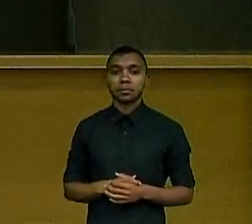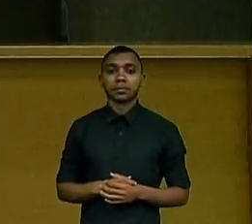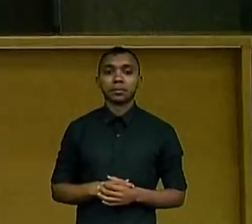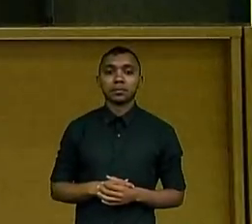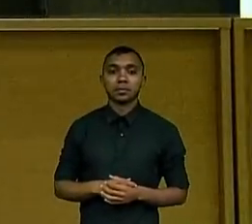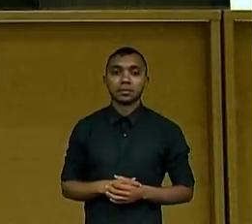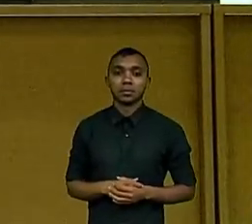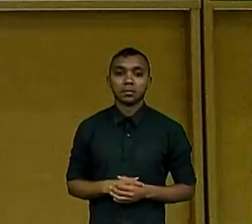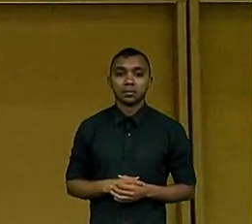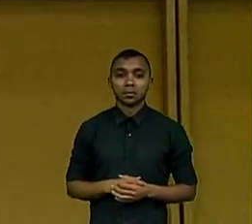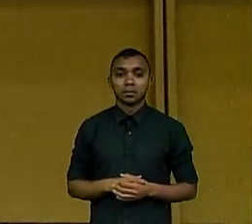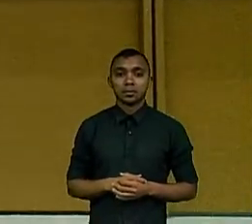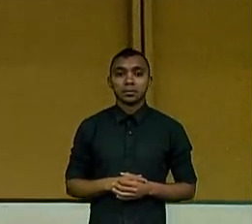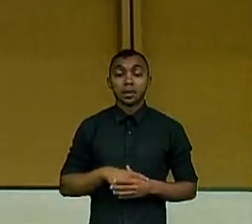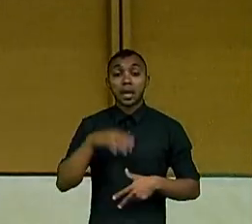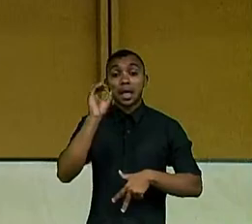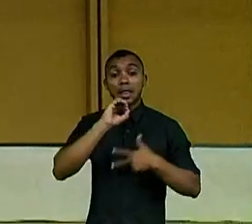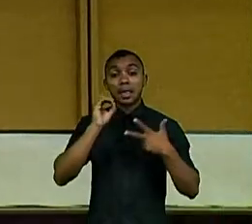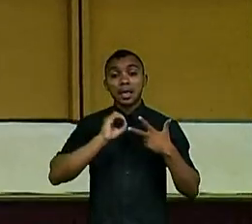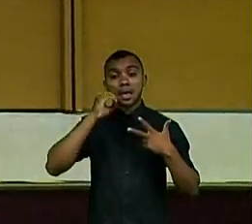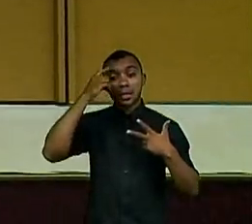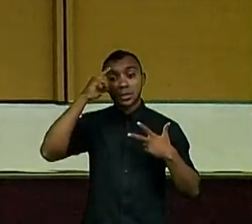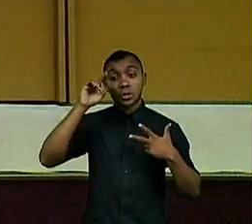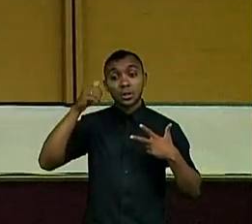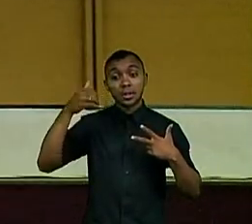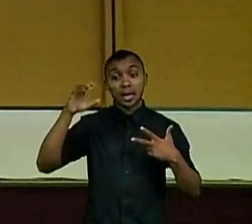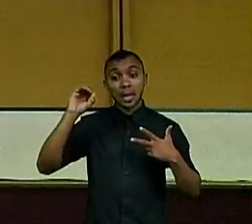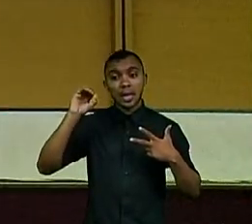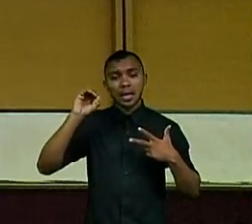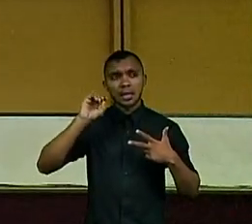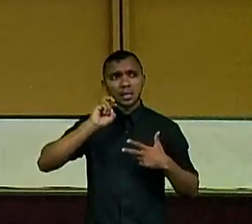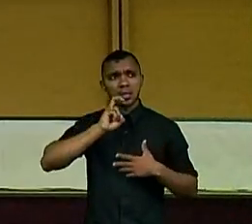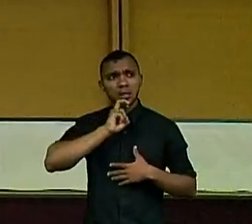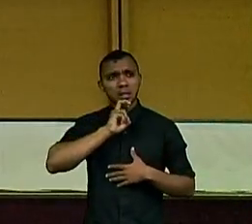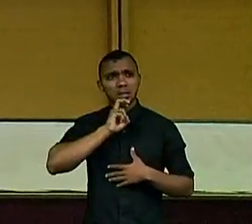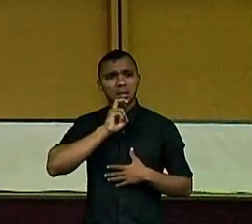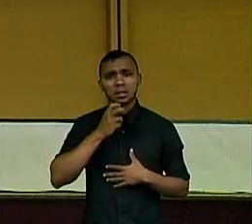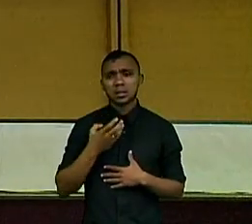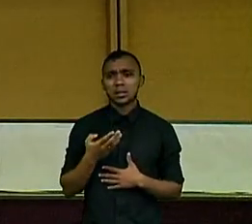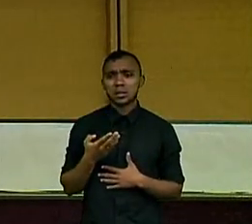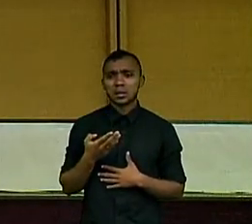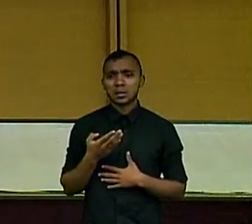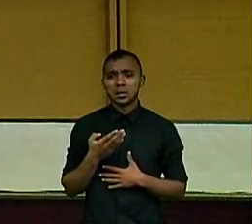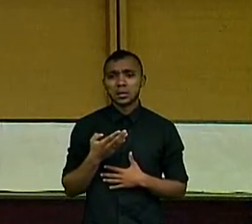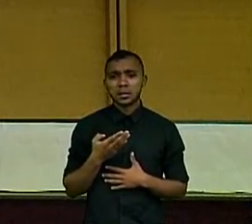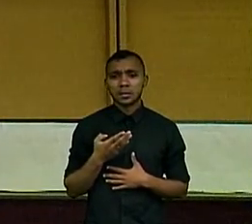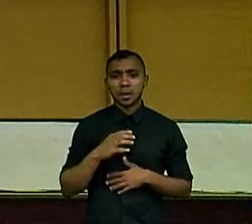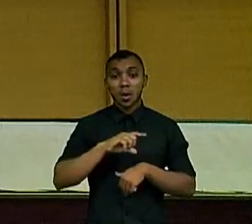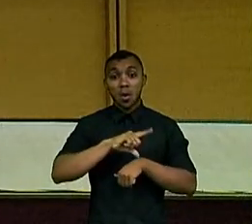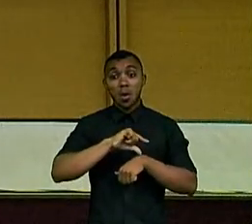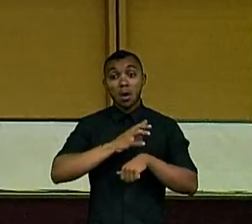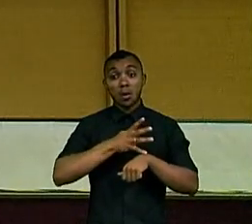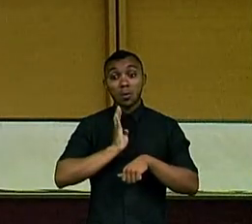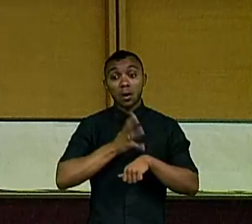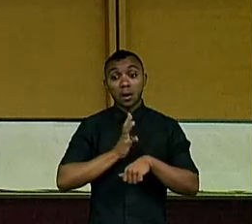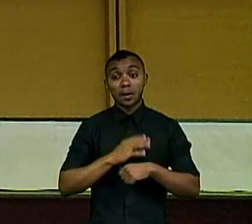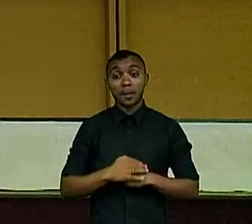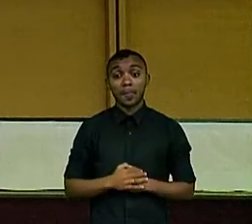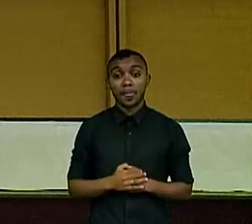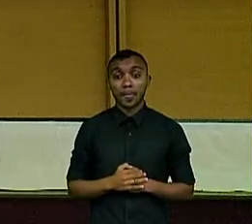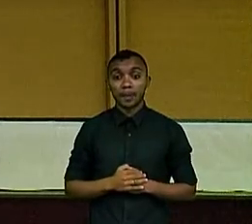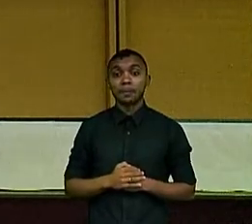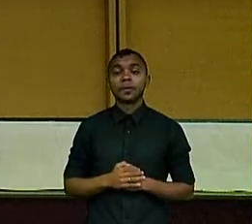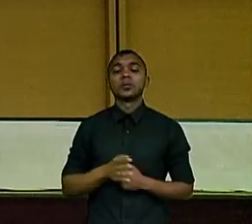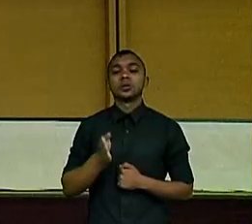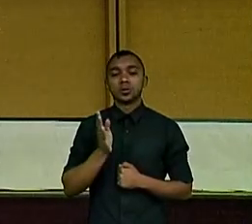é uma quinta-feira que ela é 16 horas rapaz olha eu já fiz